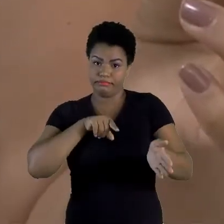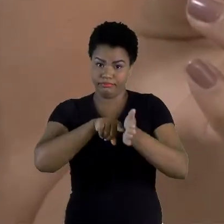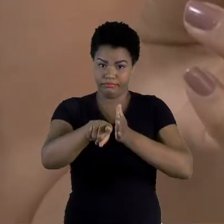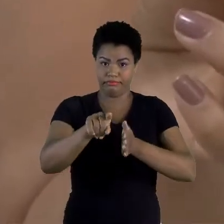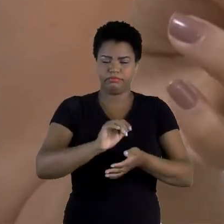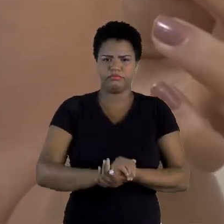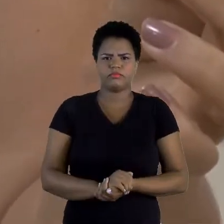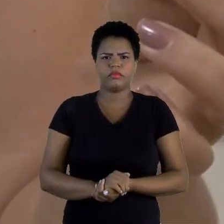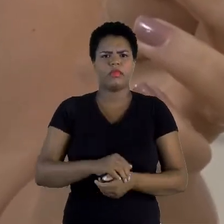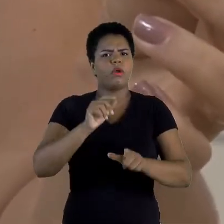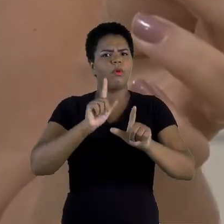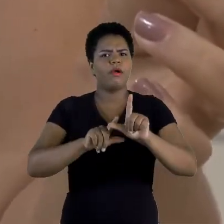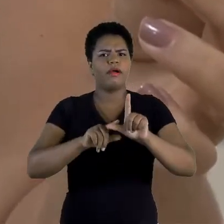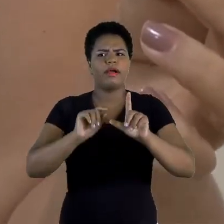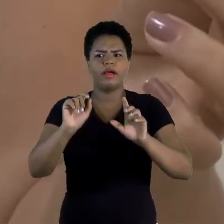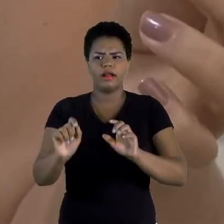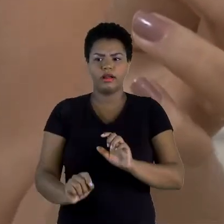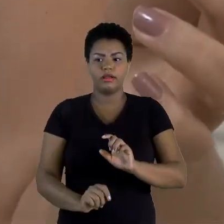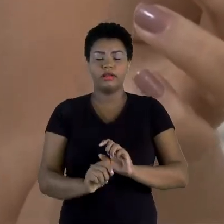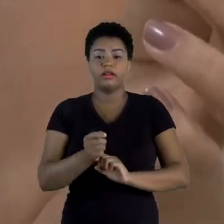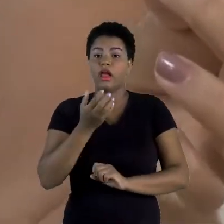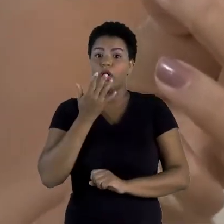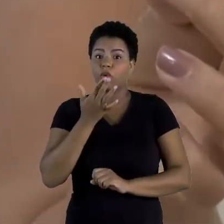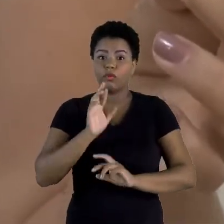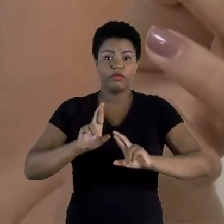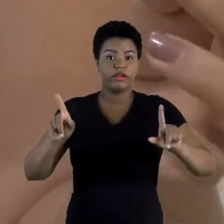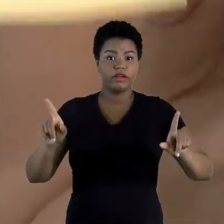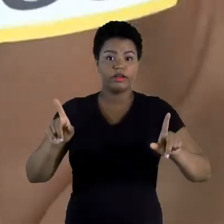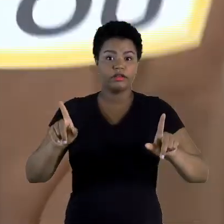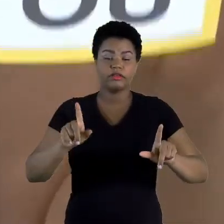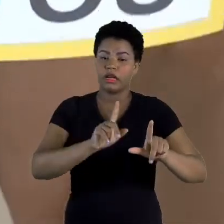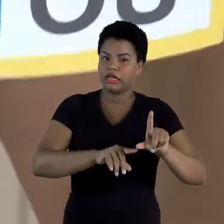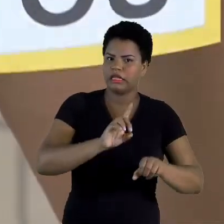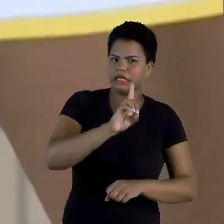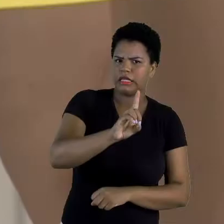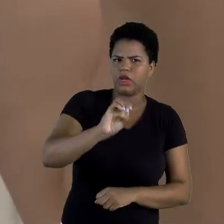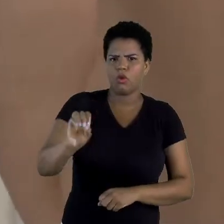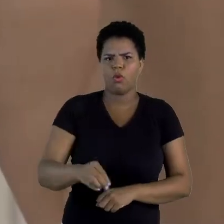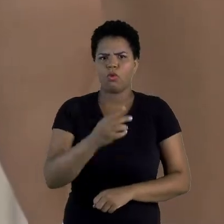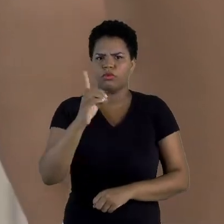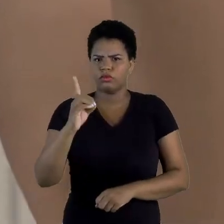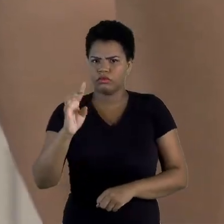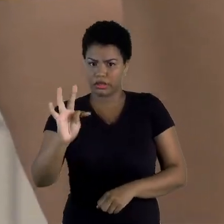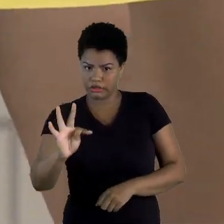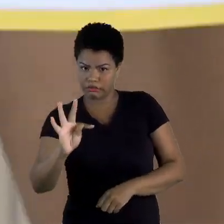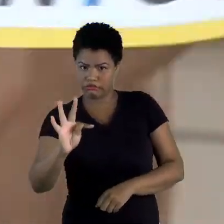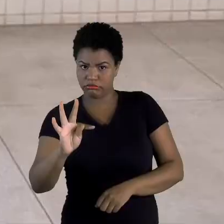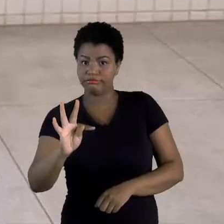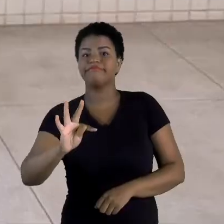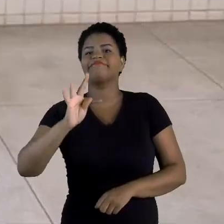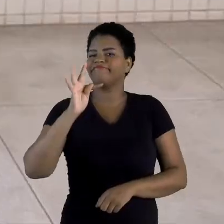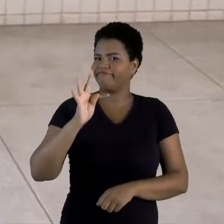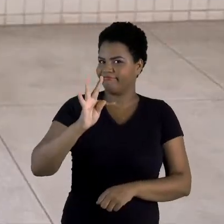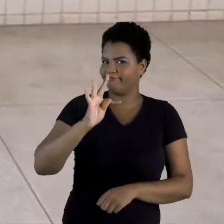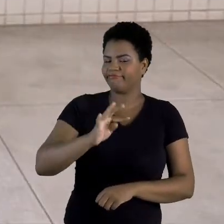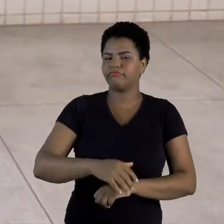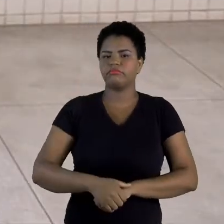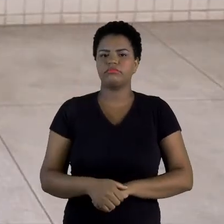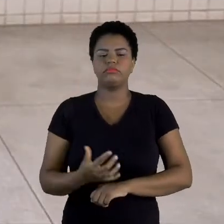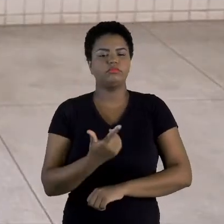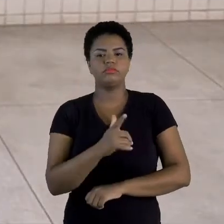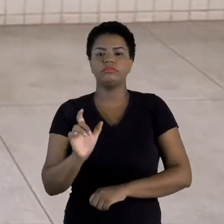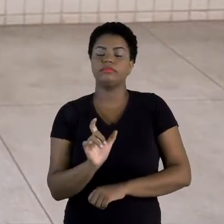Qual é a letra que está destacada? A letra D ou a letra T? Olha só, T. E a outra